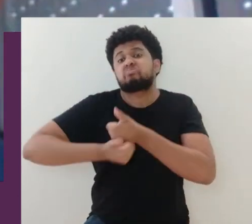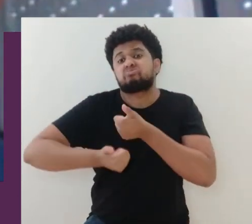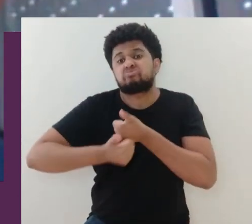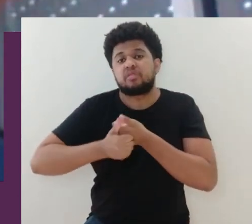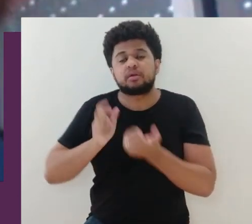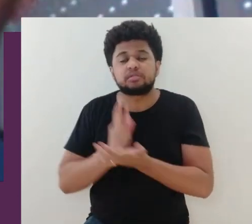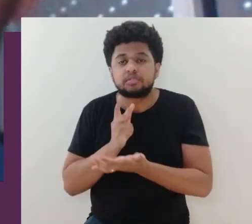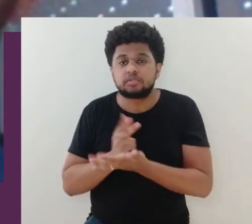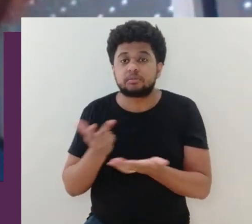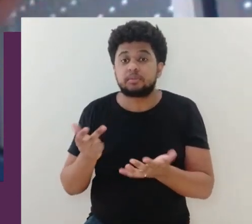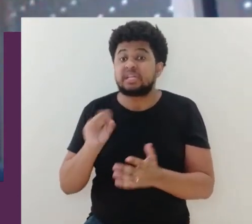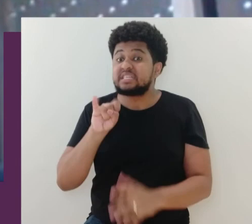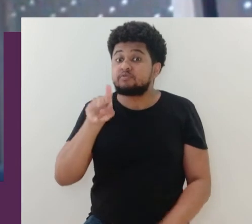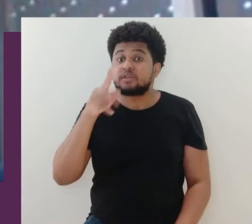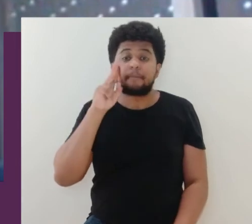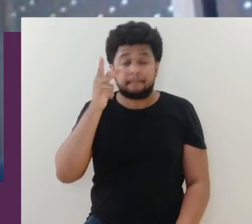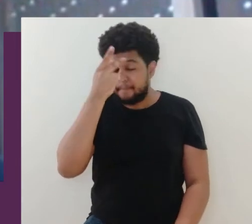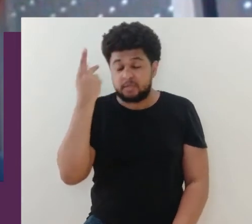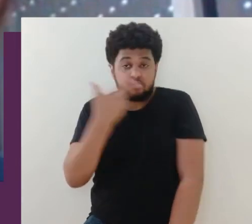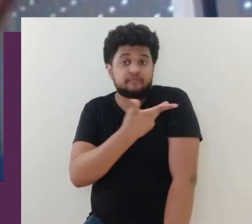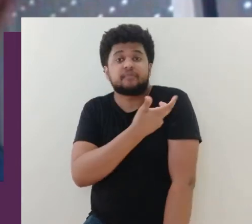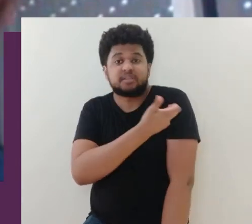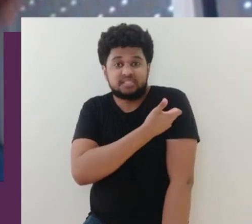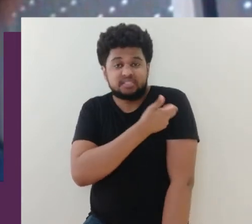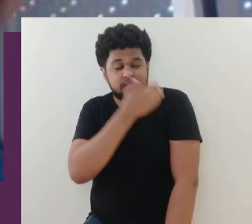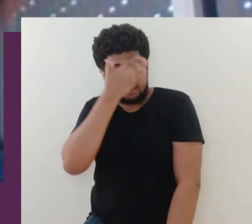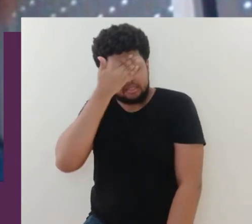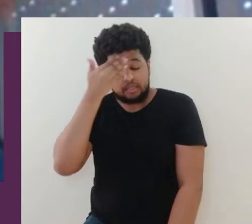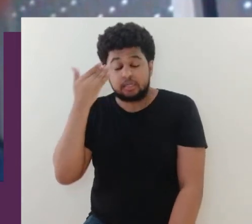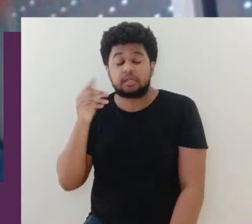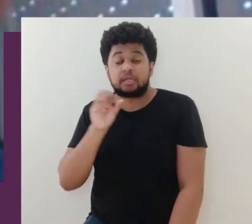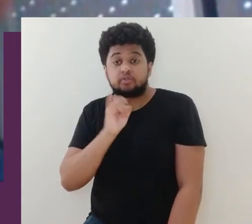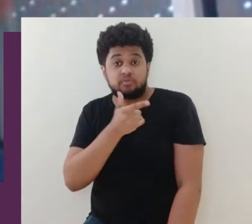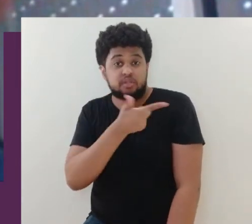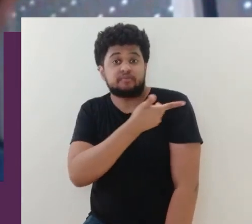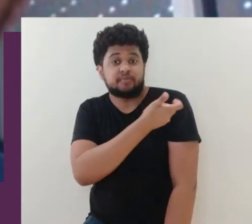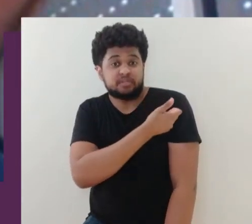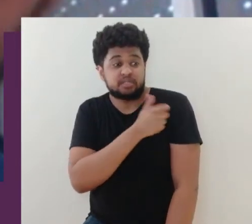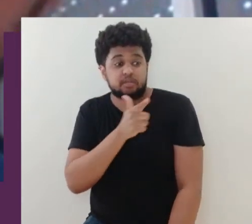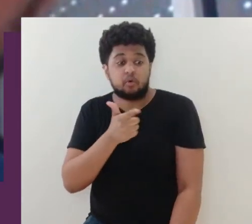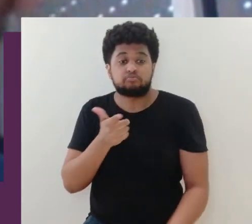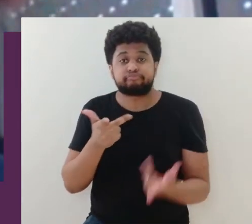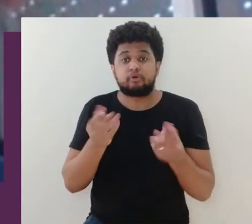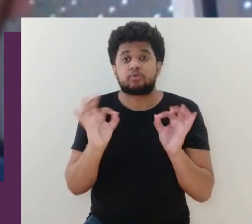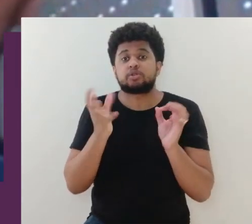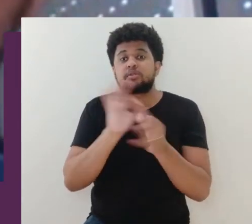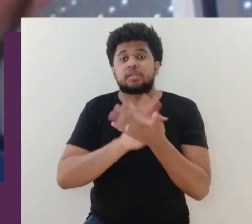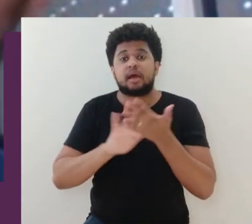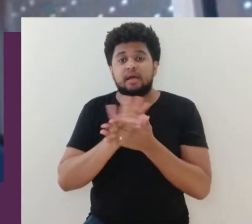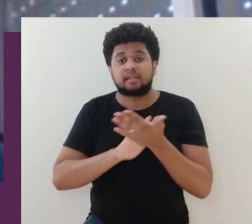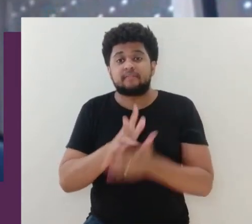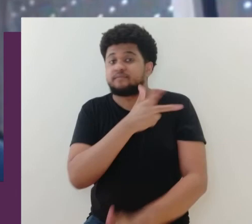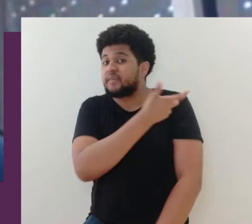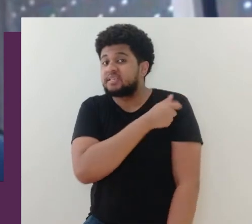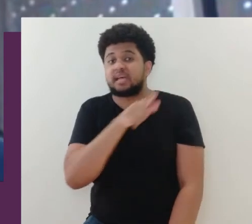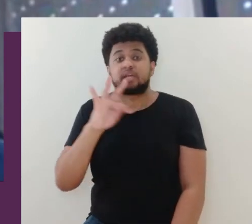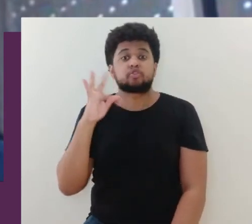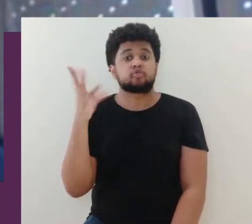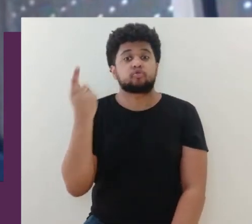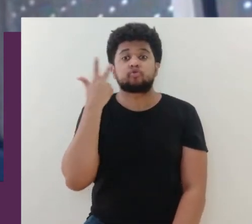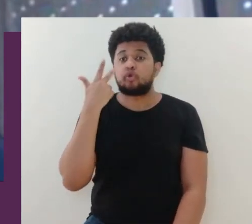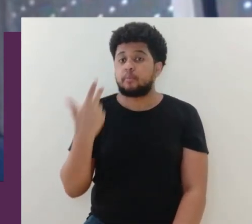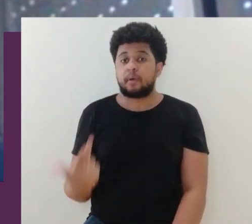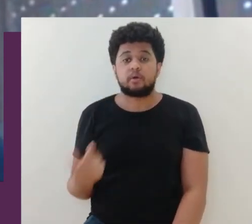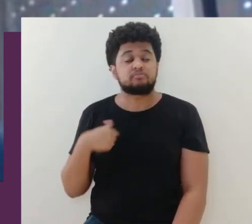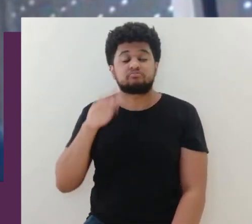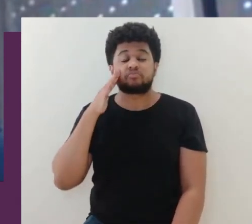Então, se você levar em consideração, a partir do momento que a pessoa está vacinada, Olha, sem vacina, ela está agindo como se não tivesse acontecido